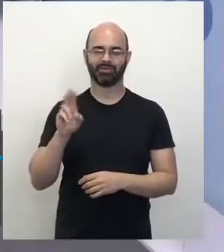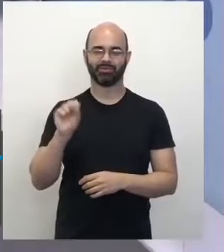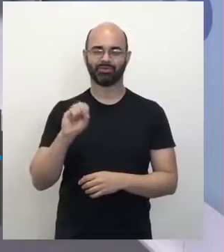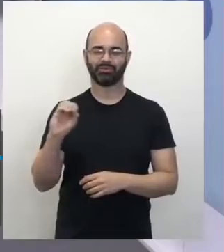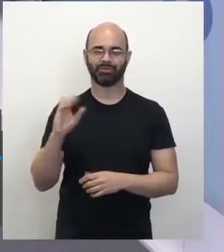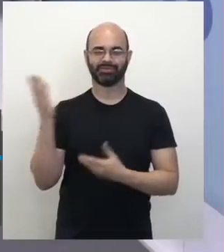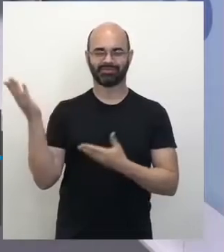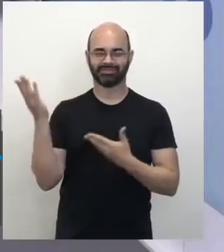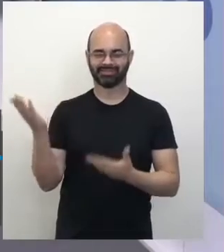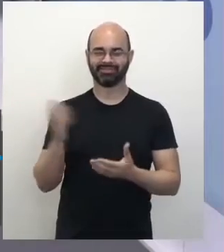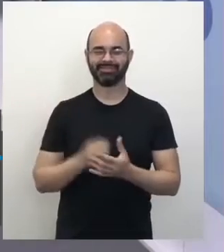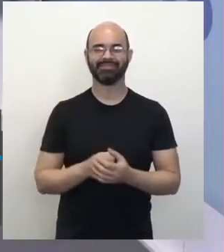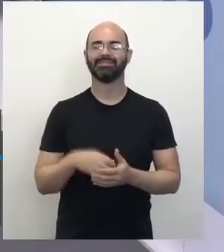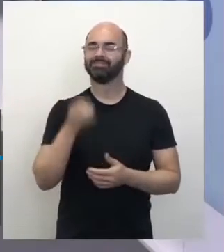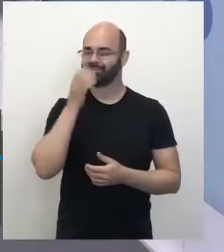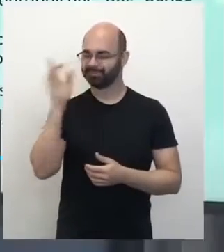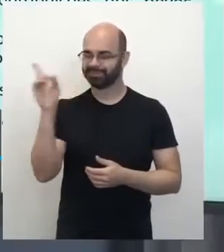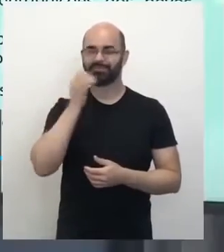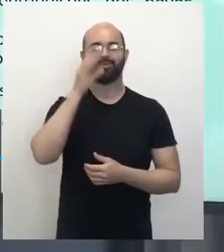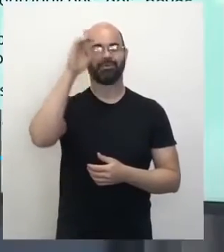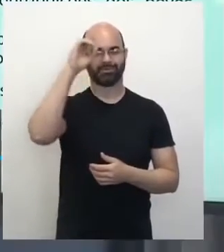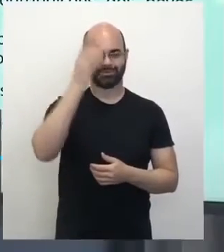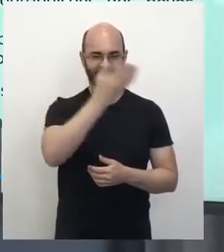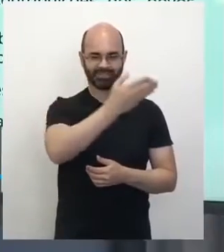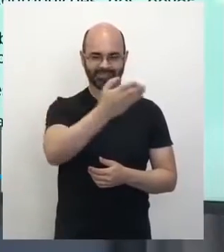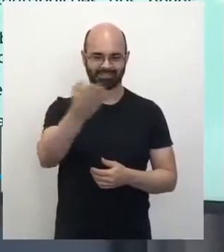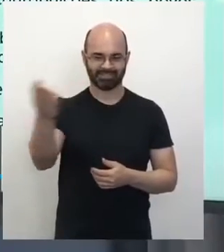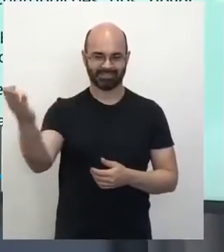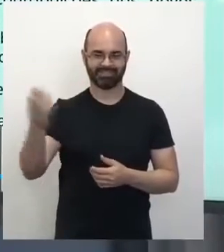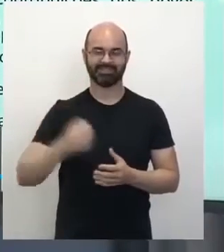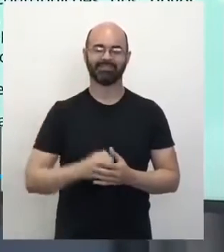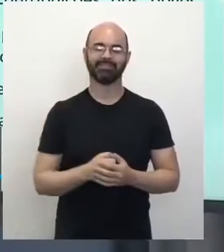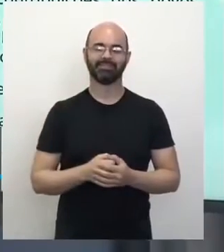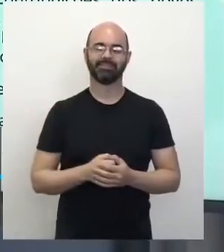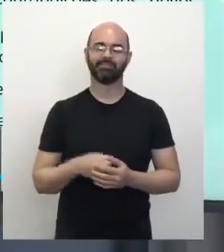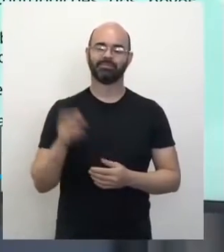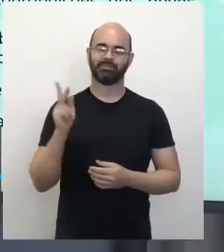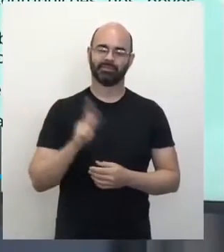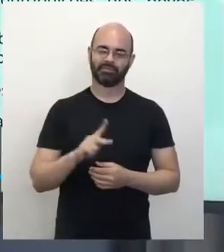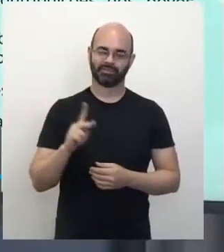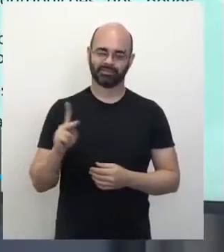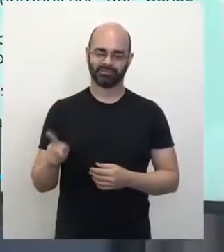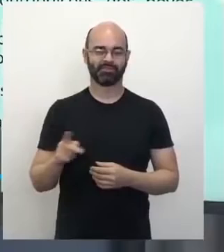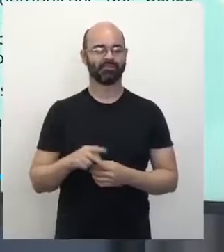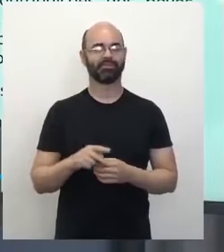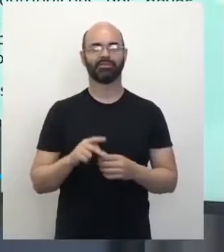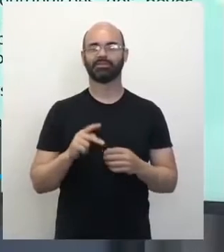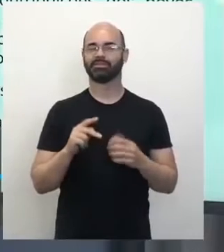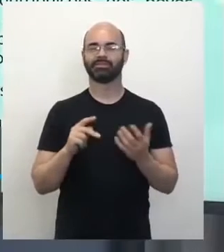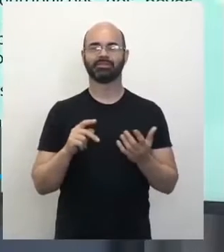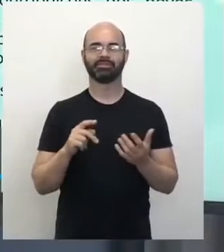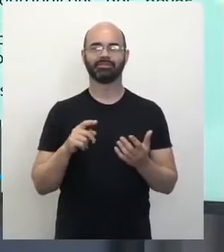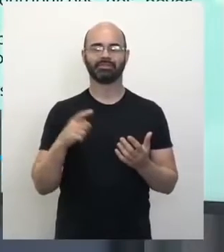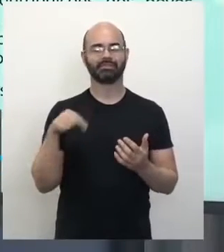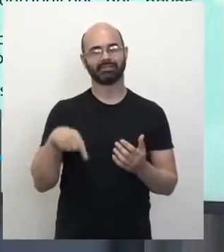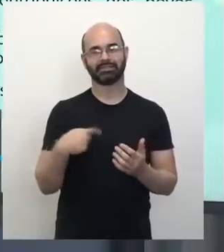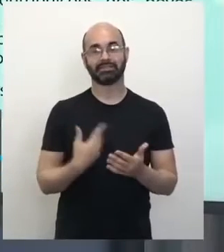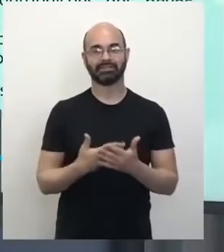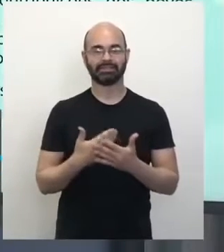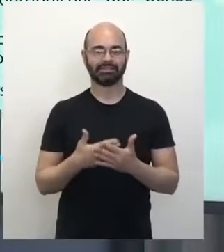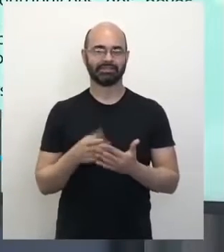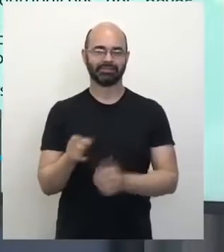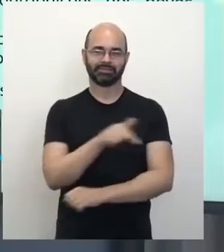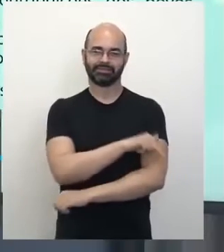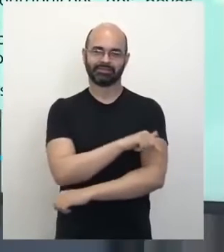Bom dia, professor Carlos, bom dia aos alunos, aos professores e a todos que irão acompanhar a mais essa aula aí para os